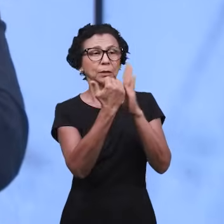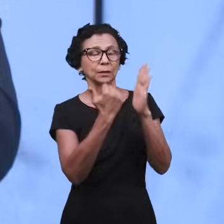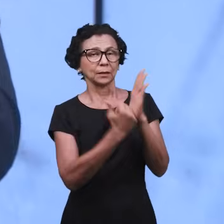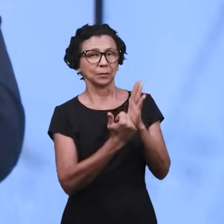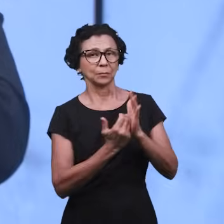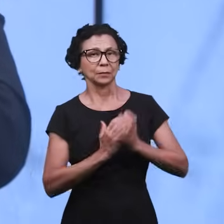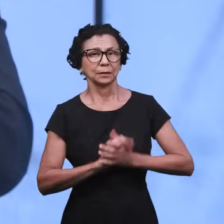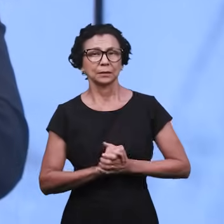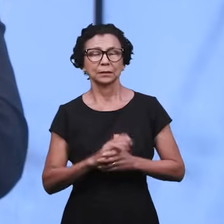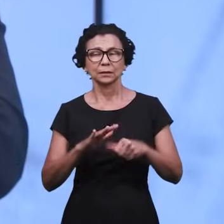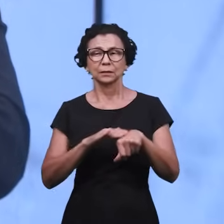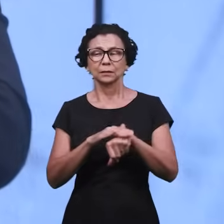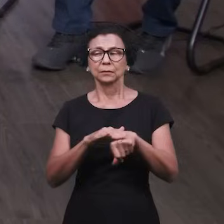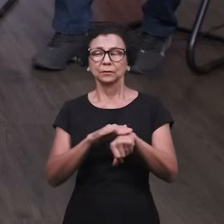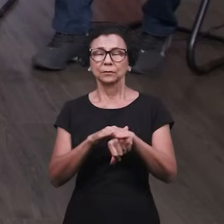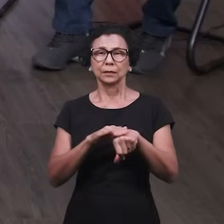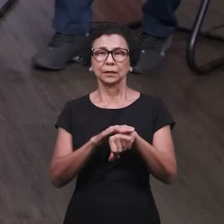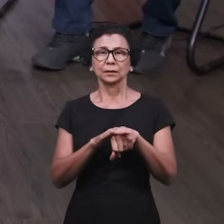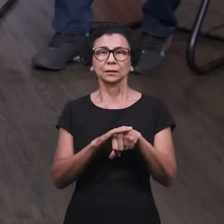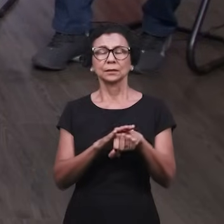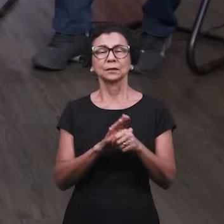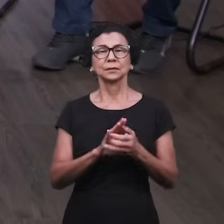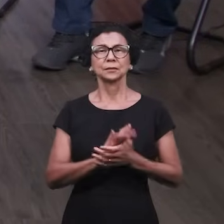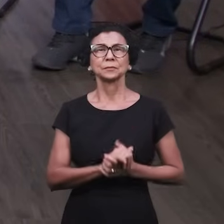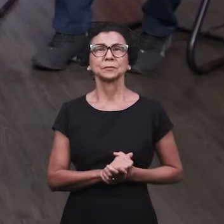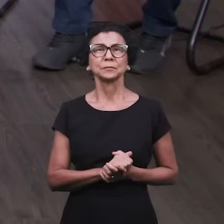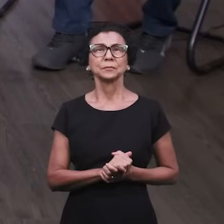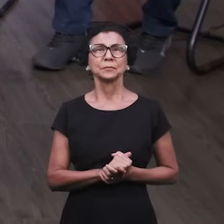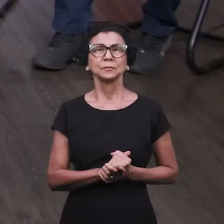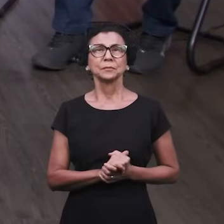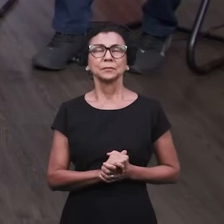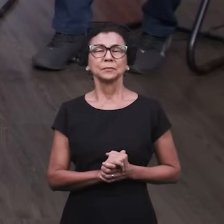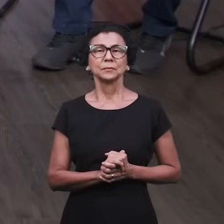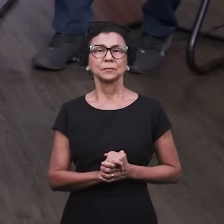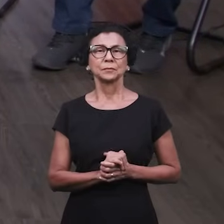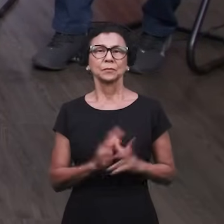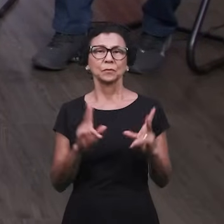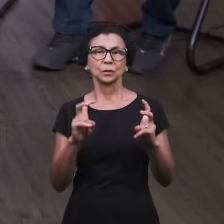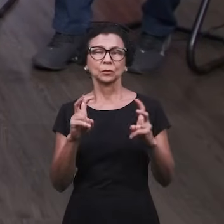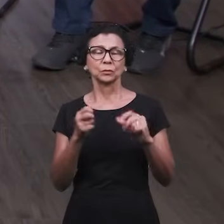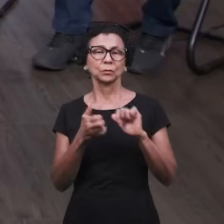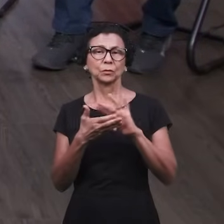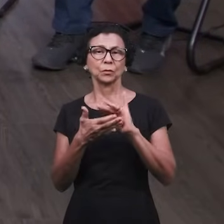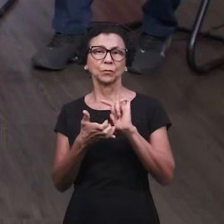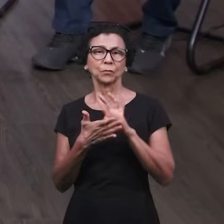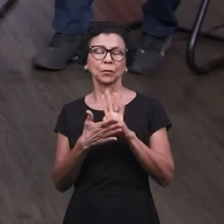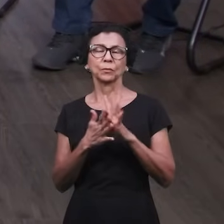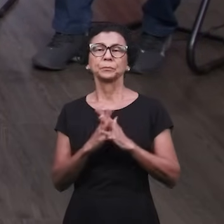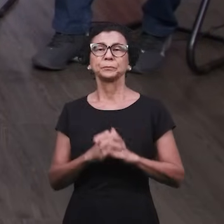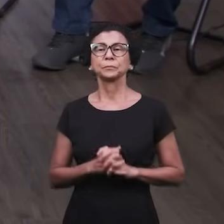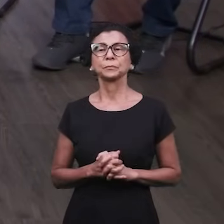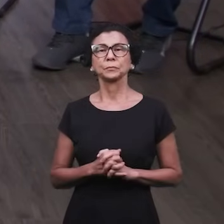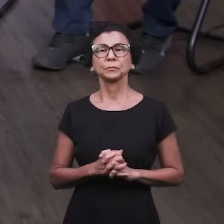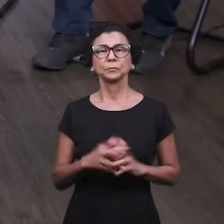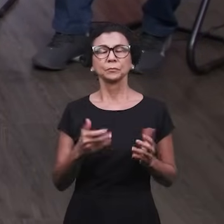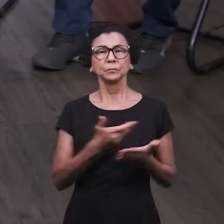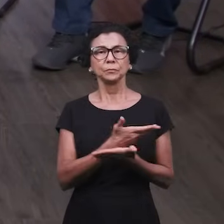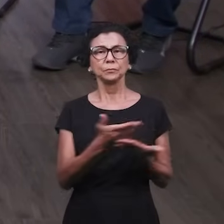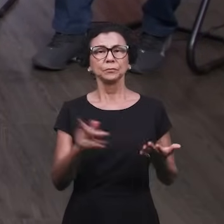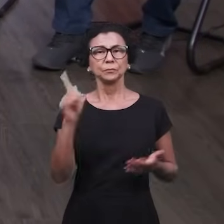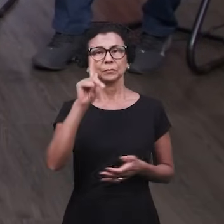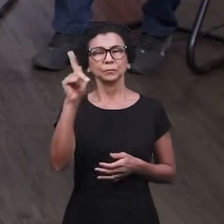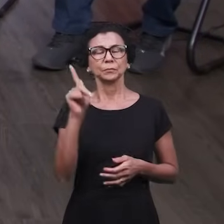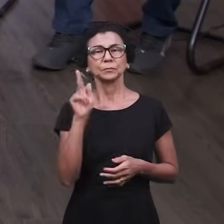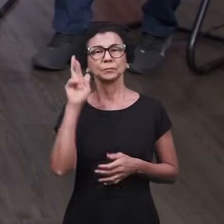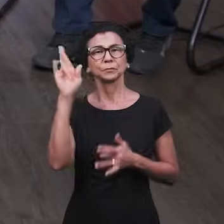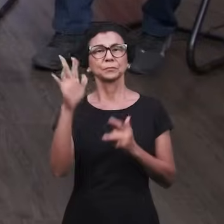programa Conversas de Louvor. E nós estamos aqui com a Maria Isabela, nós vamos cumprimentá-la com a paz do Senhor Jesus.